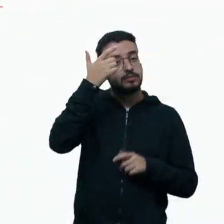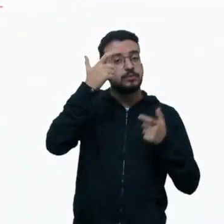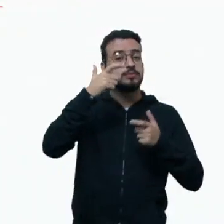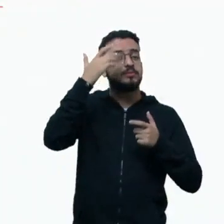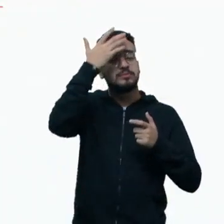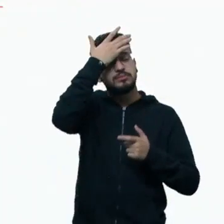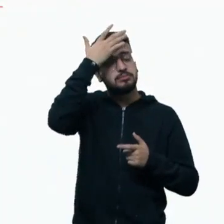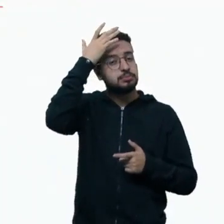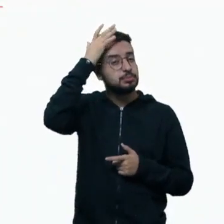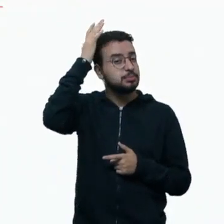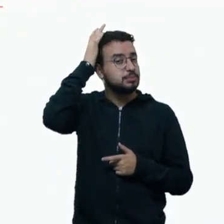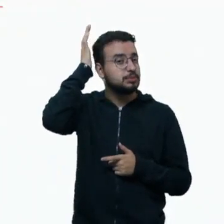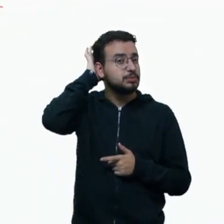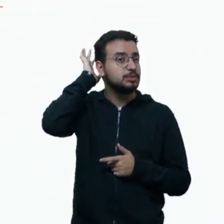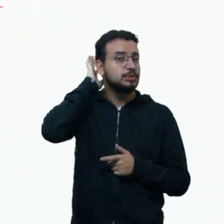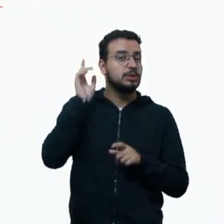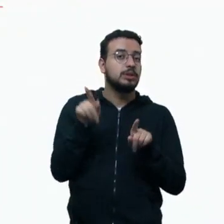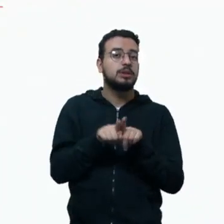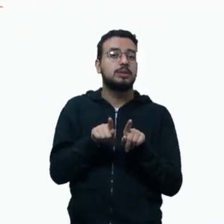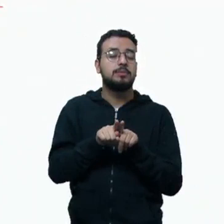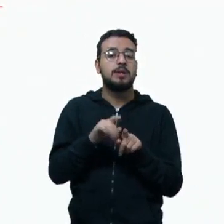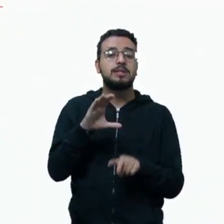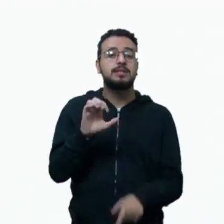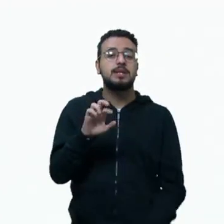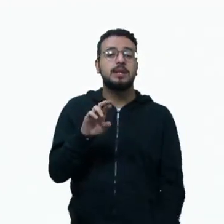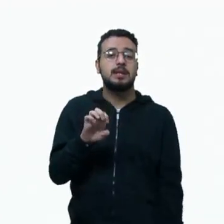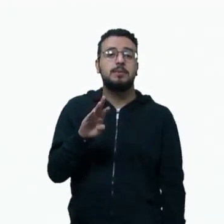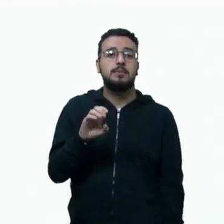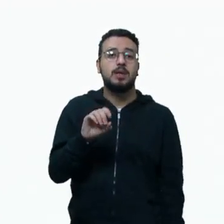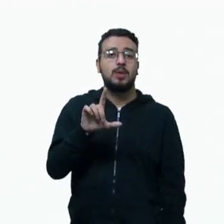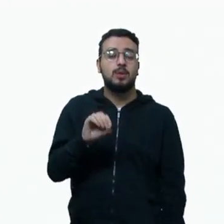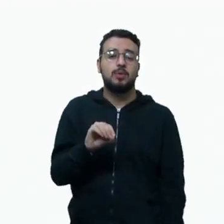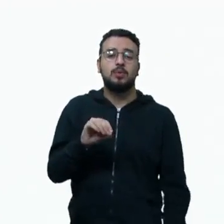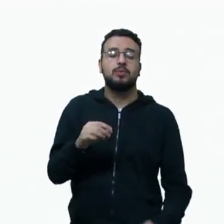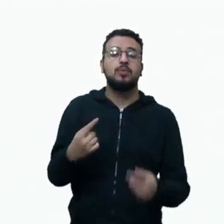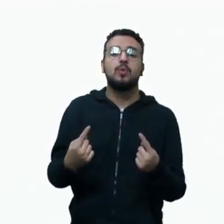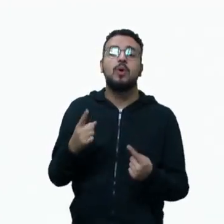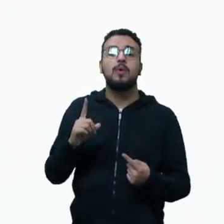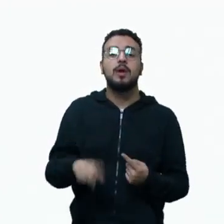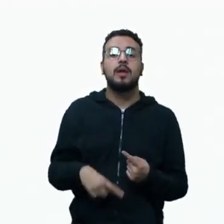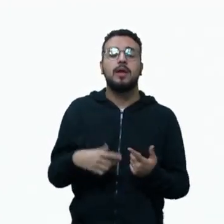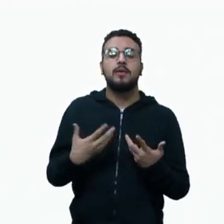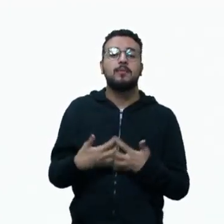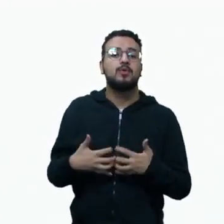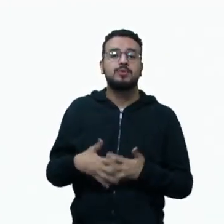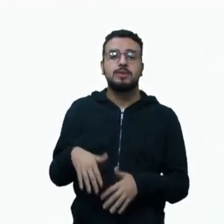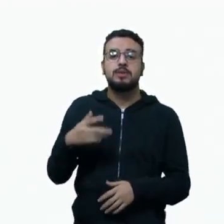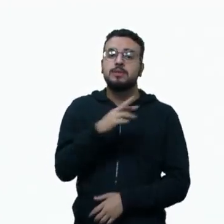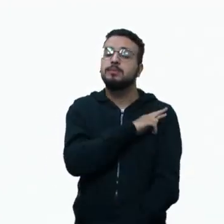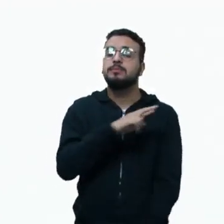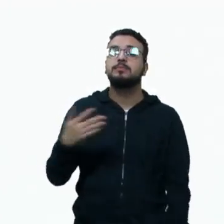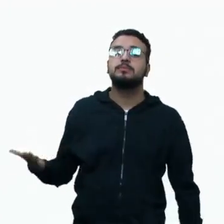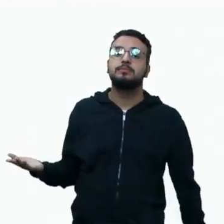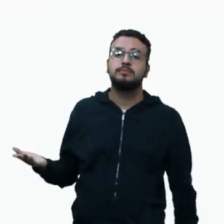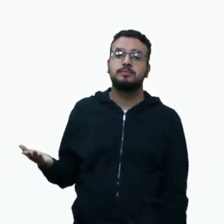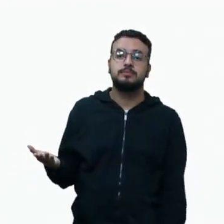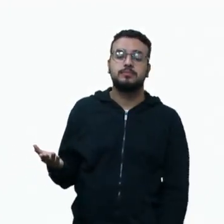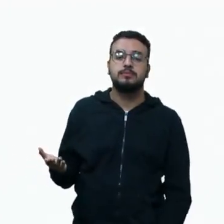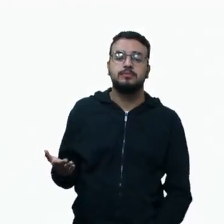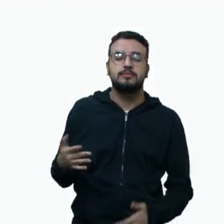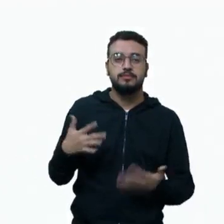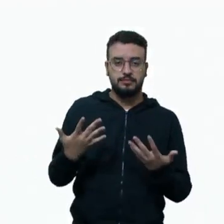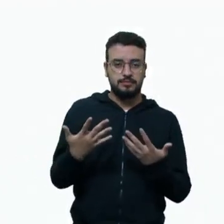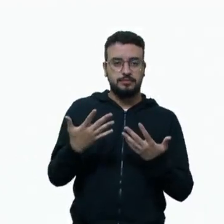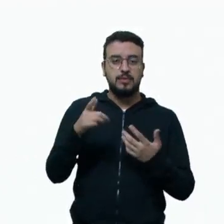do cerebelo e a sua função. Bom, sobre os lobos do cérebro, eu já falei para vocês, nós